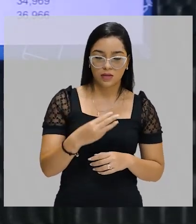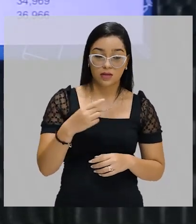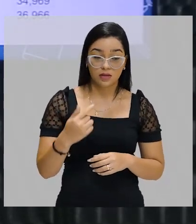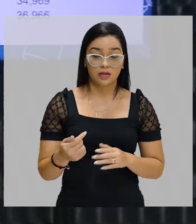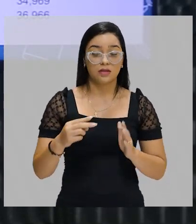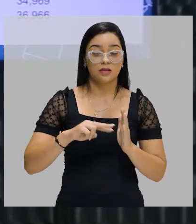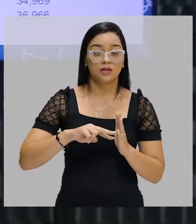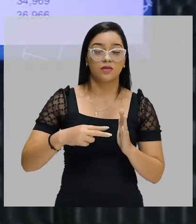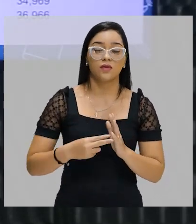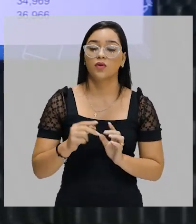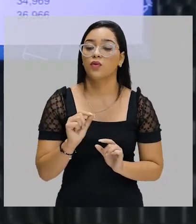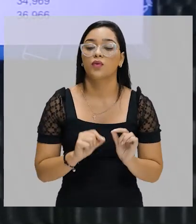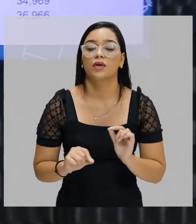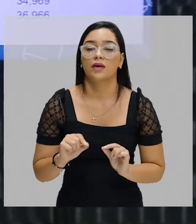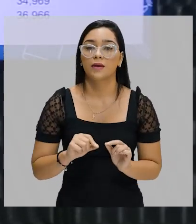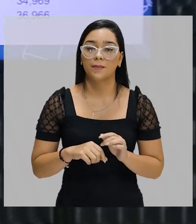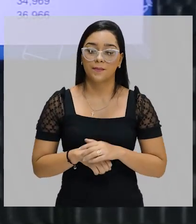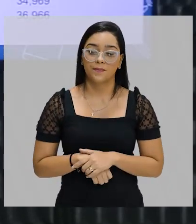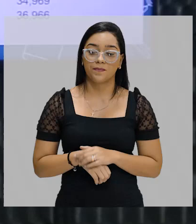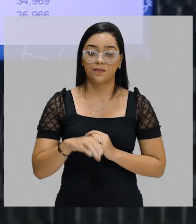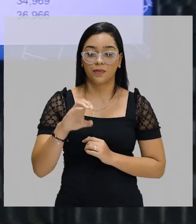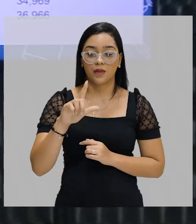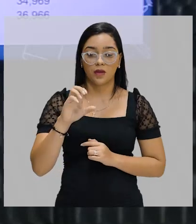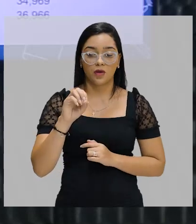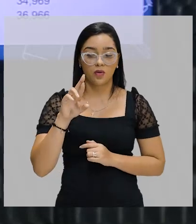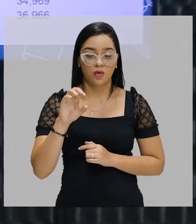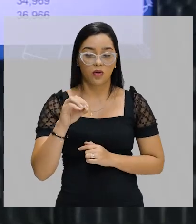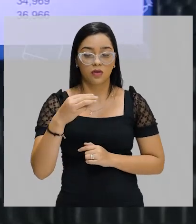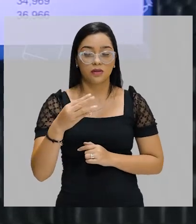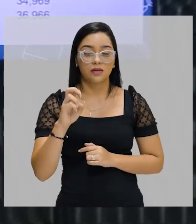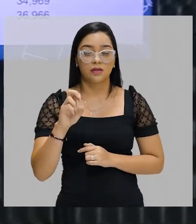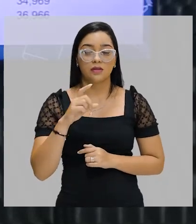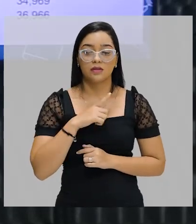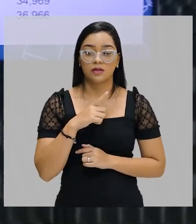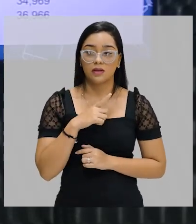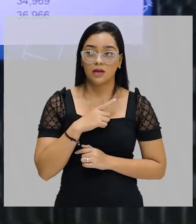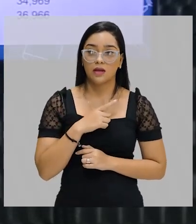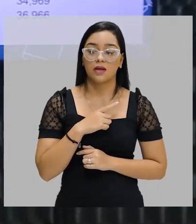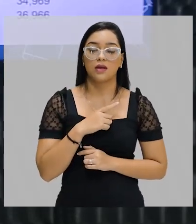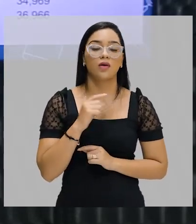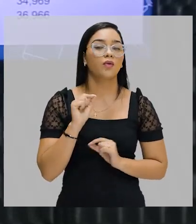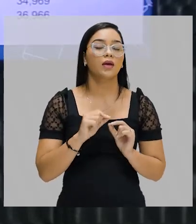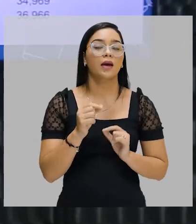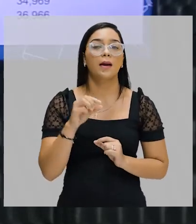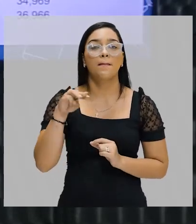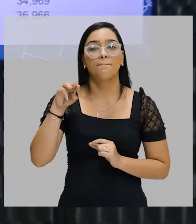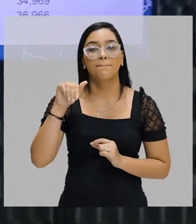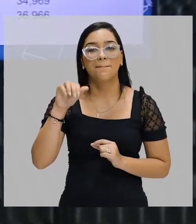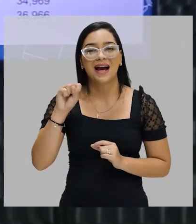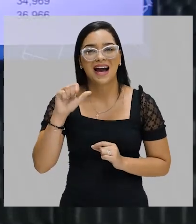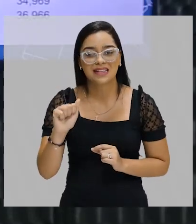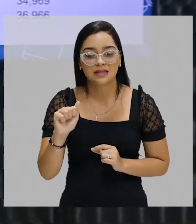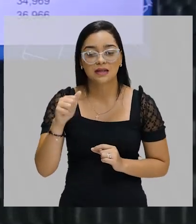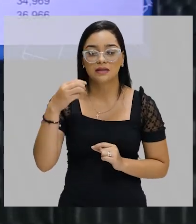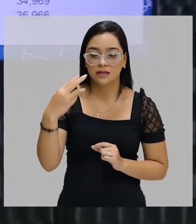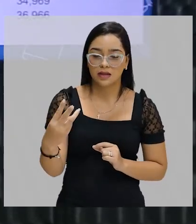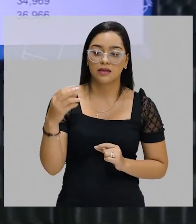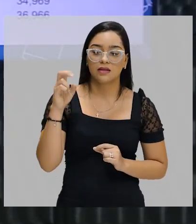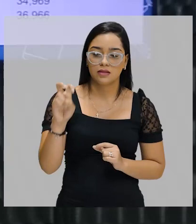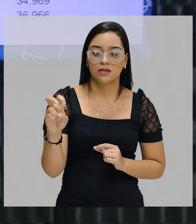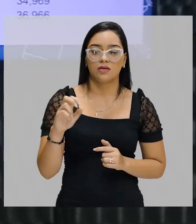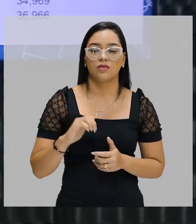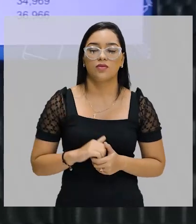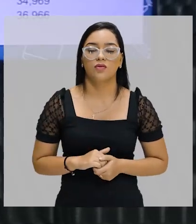quer dizer o seguinte, que o cloro 35 tem massa atômica 35, né? O número de massa é